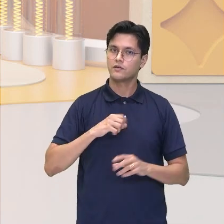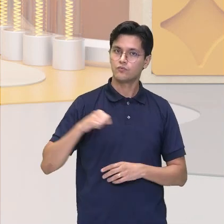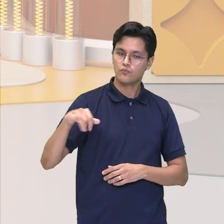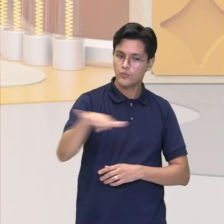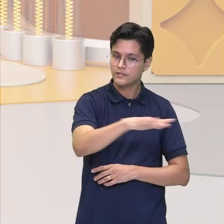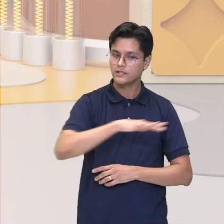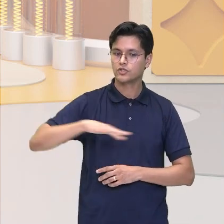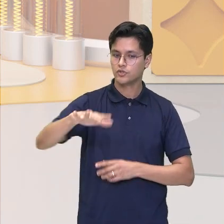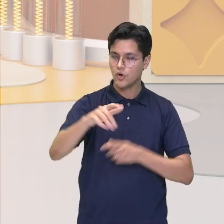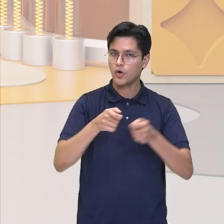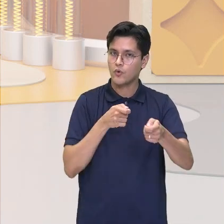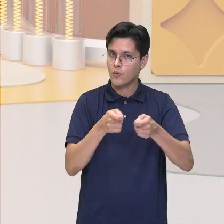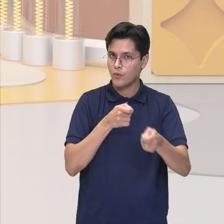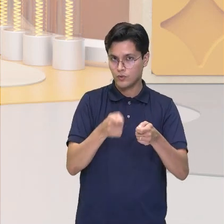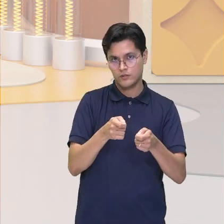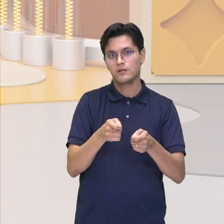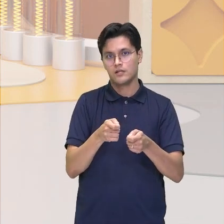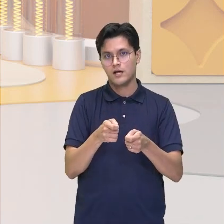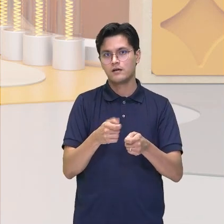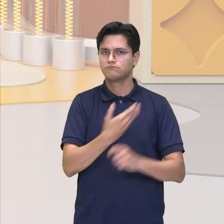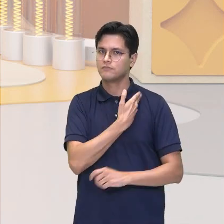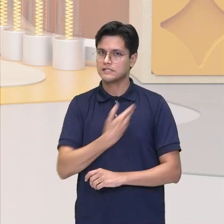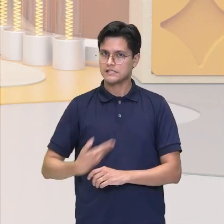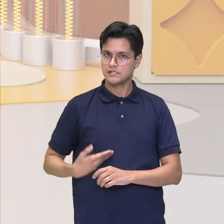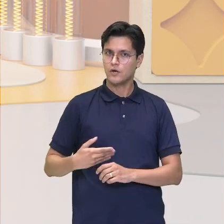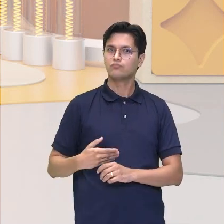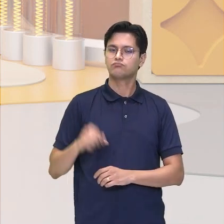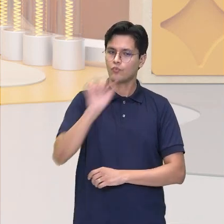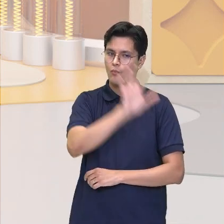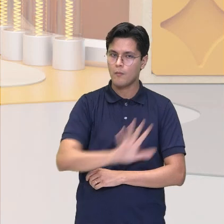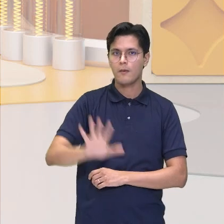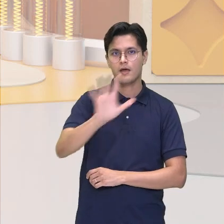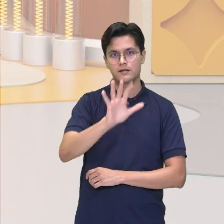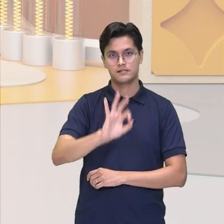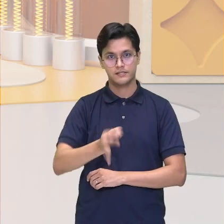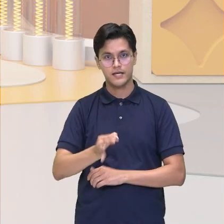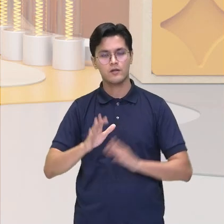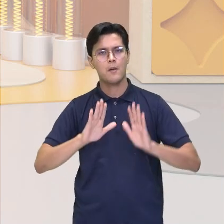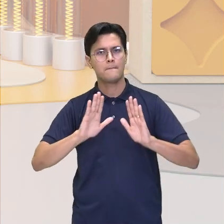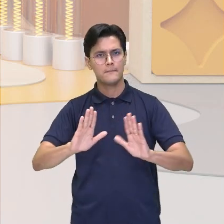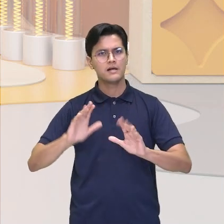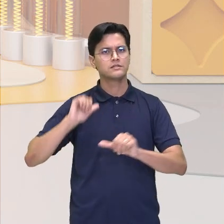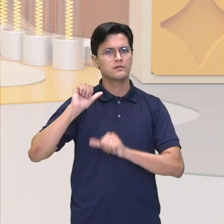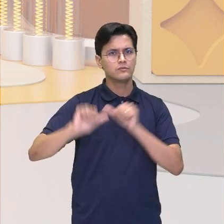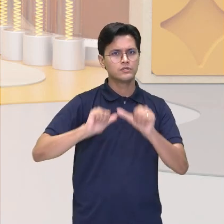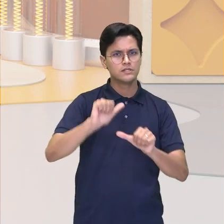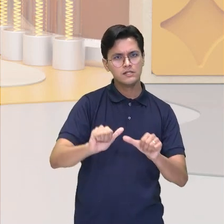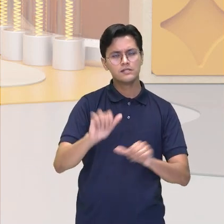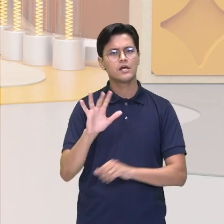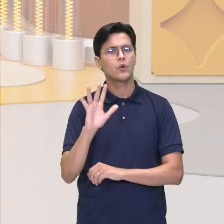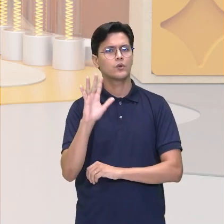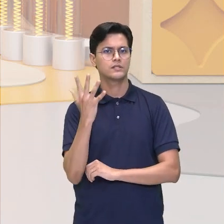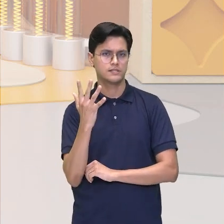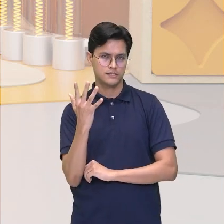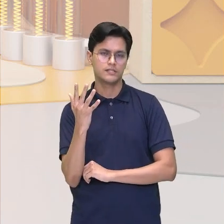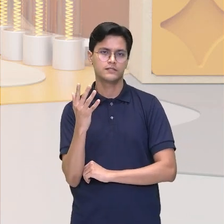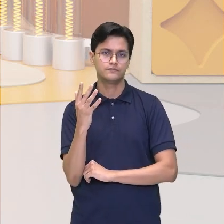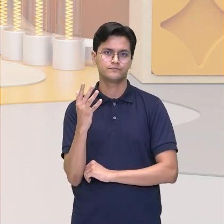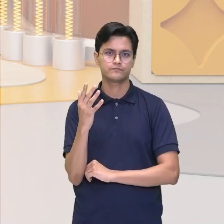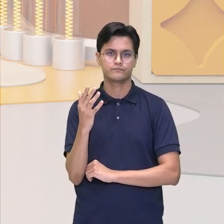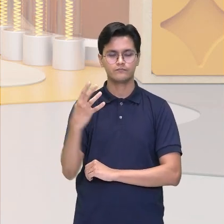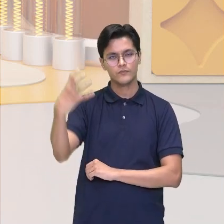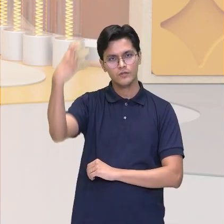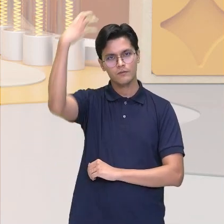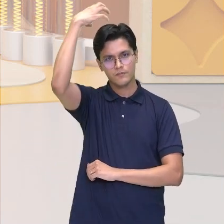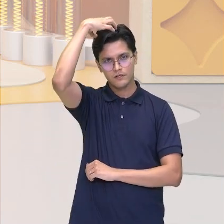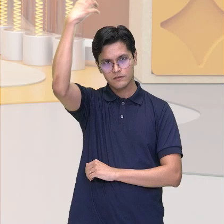um Estado, certo? Mas para que essas mudanças elas ocorram, para que essa monarquia